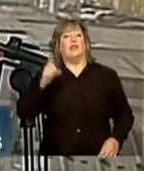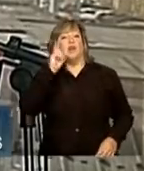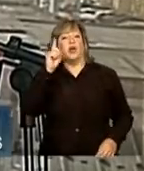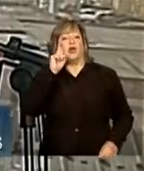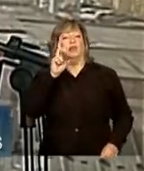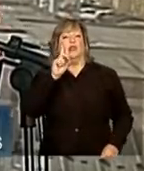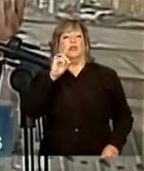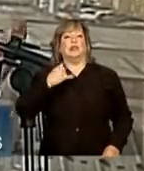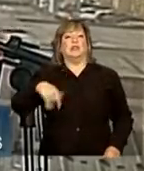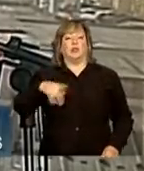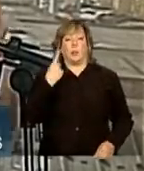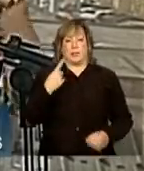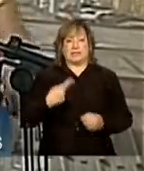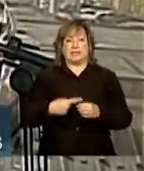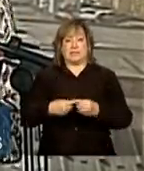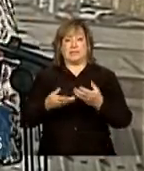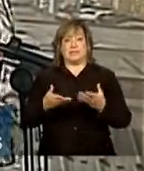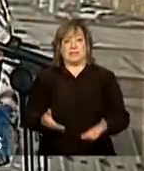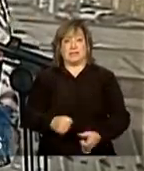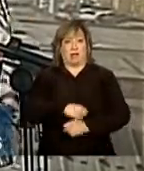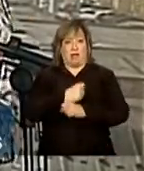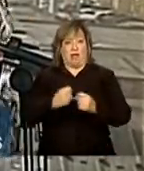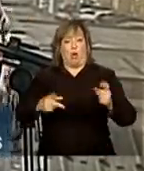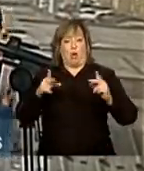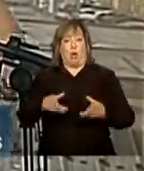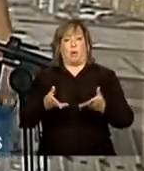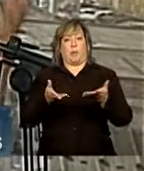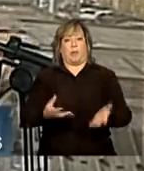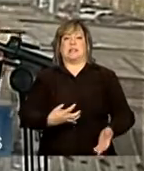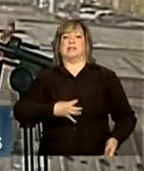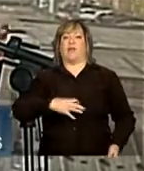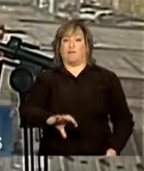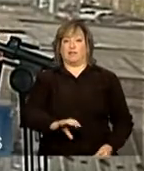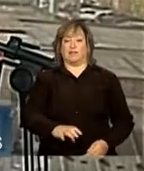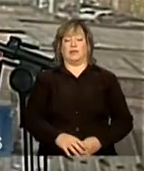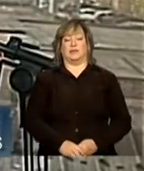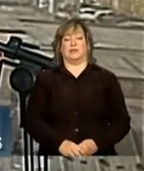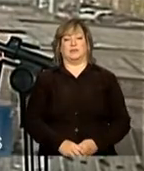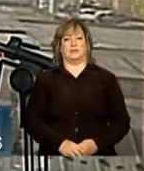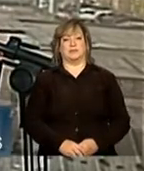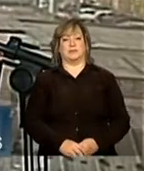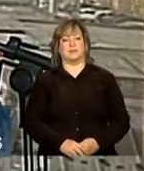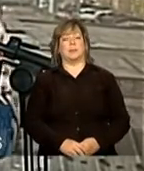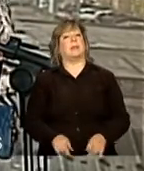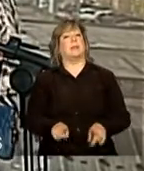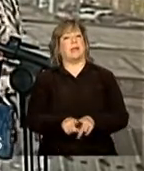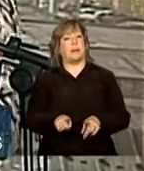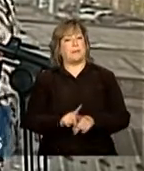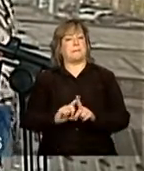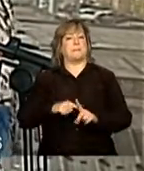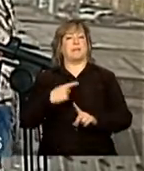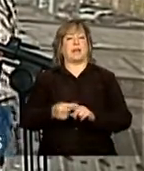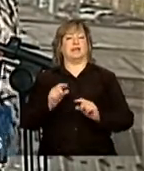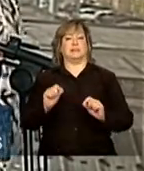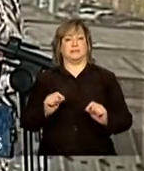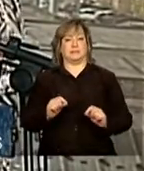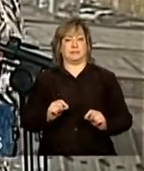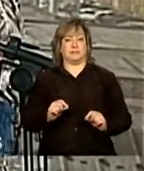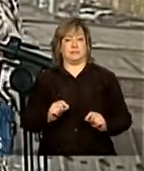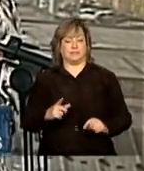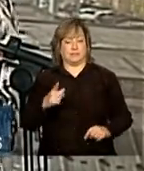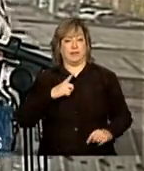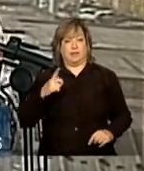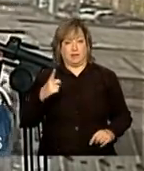cotidiana de uma cidade do tamanho de Salvador. E mais, ver que